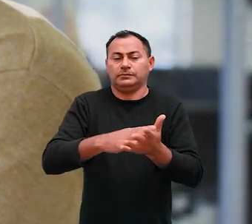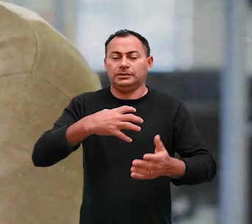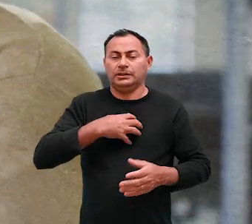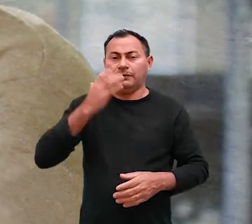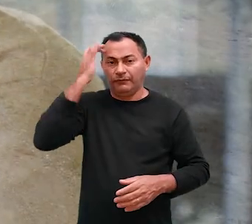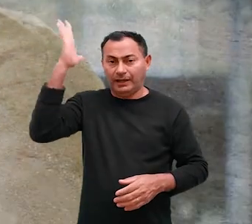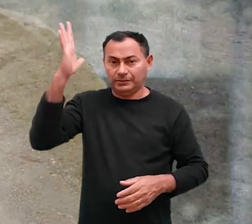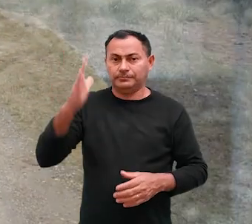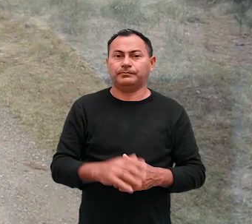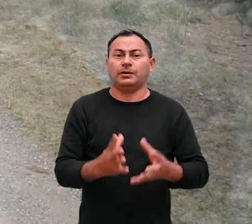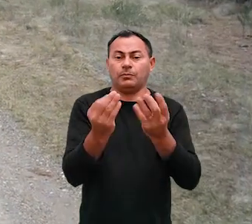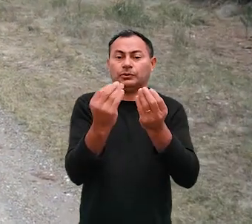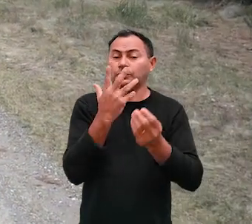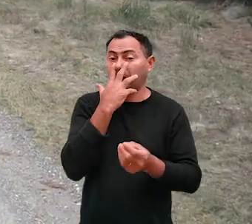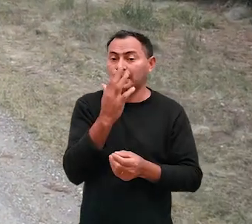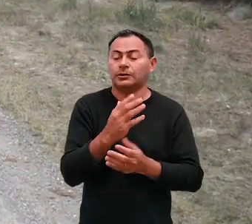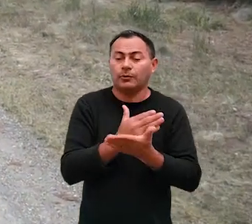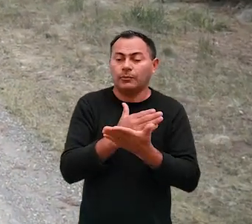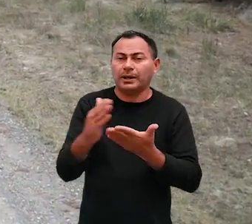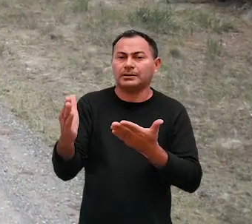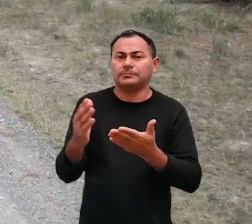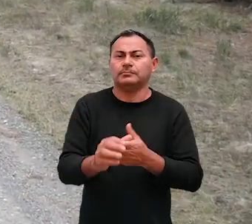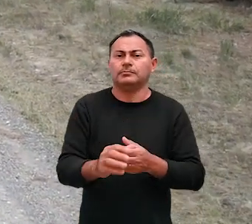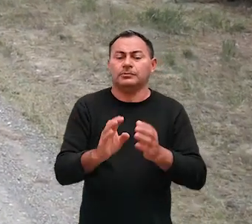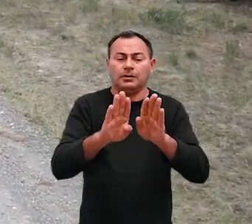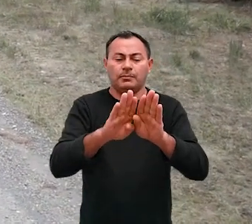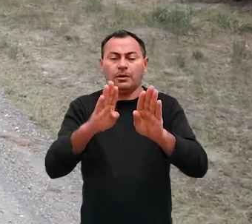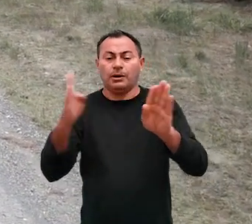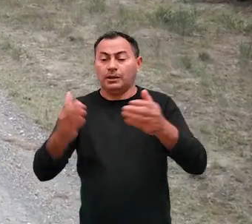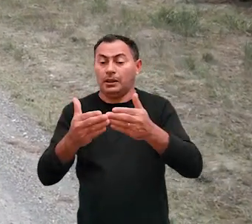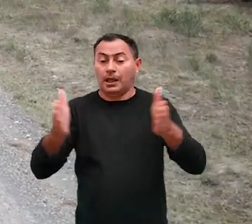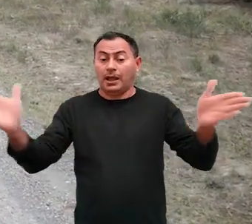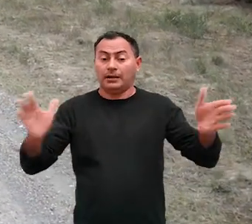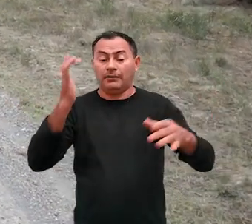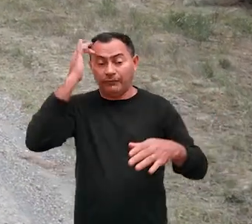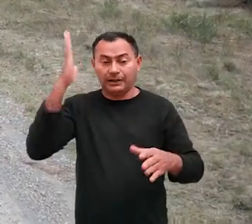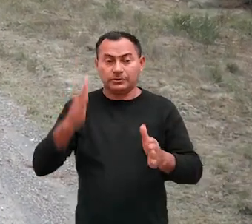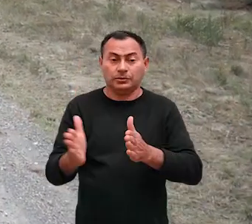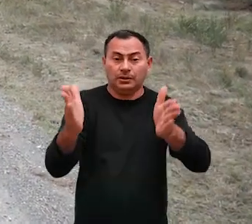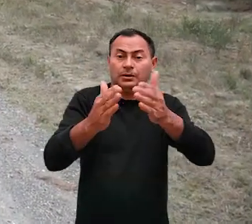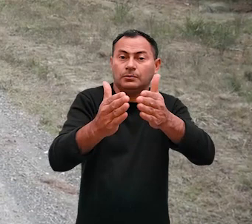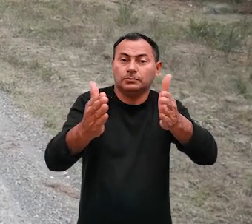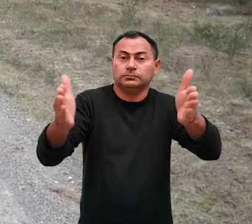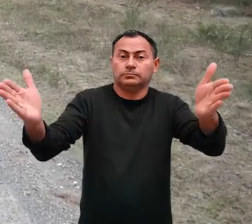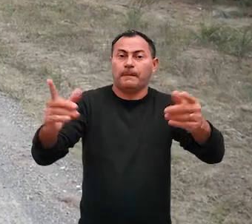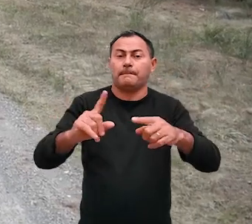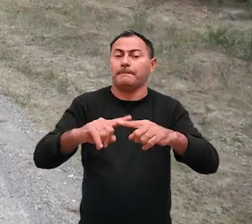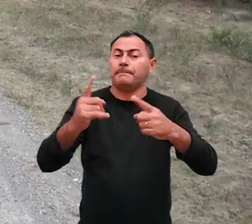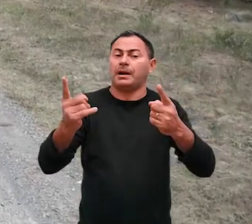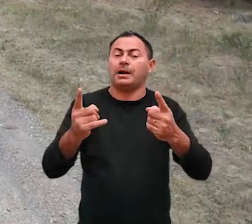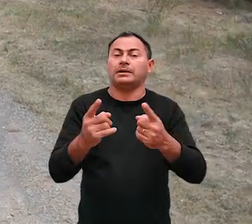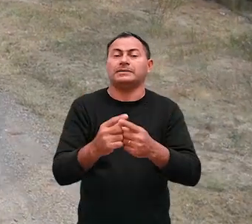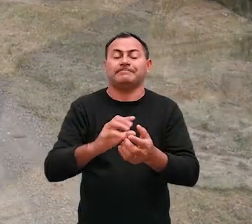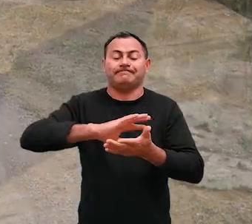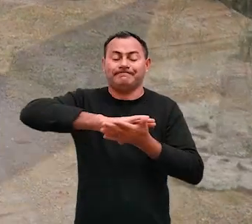existe jeito fácil. Os muitos acham que tudo começa com uma porta larga, seguida de uma estrada ampla, mas